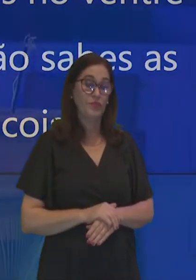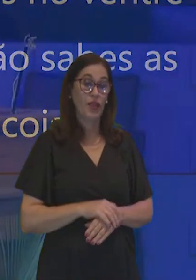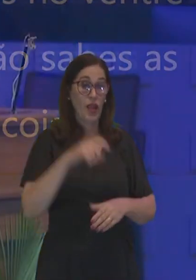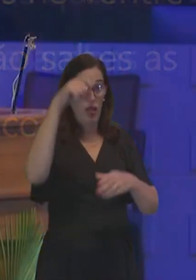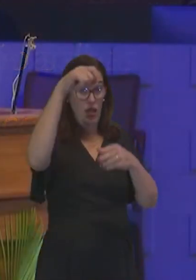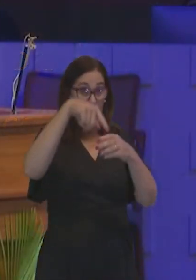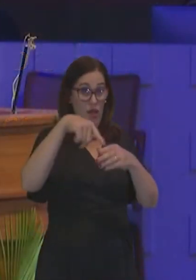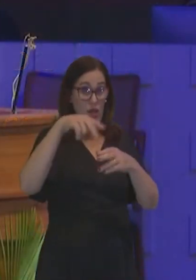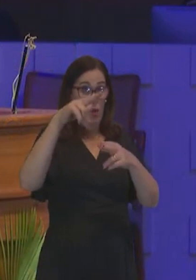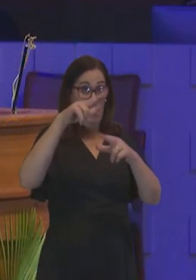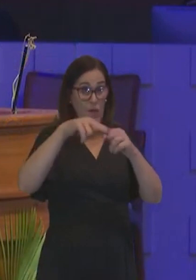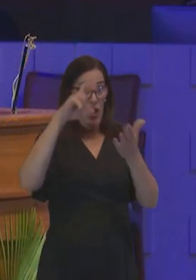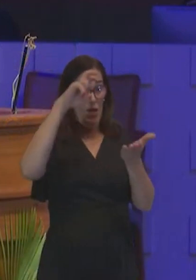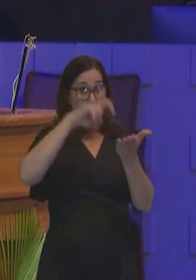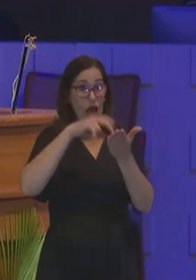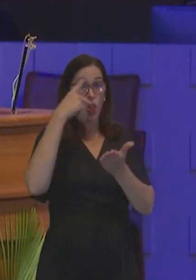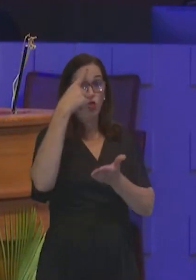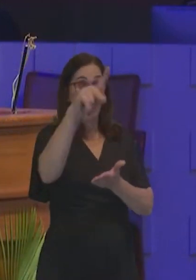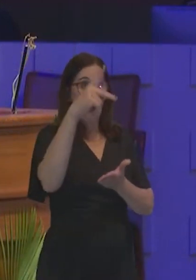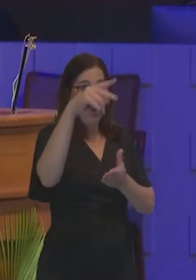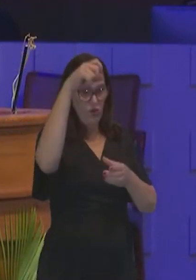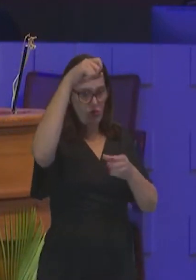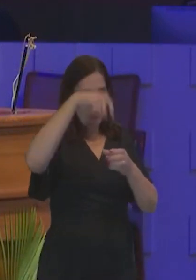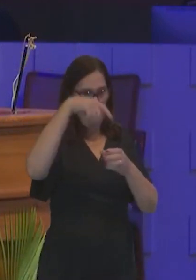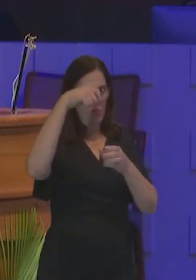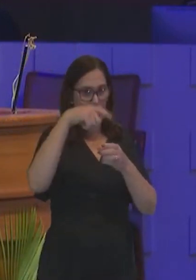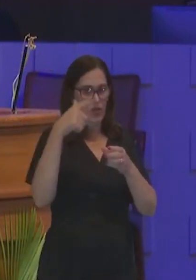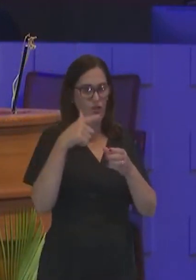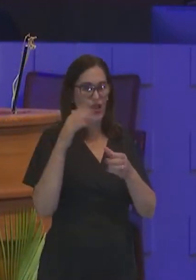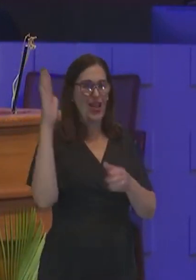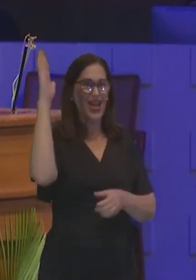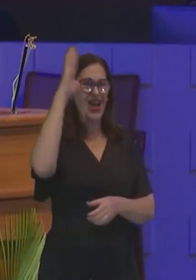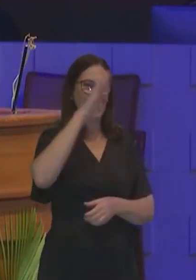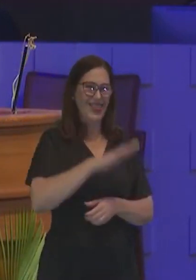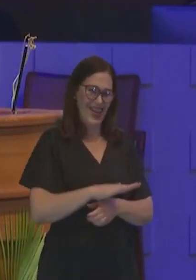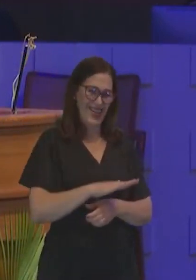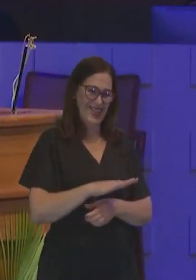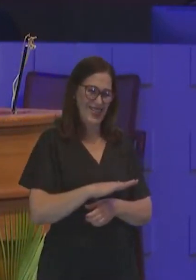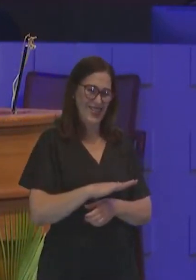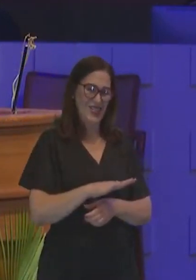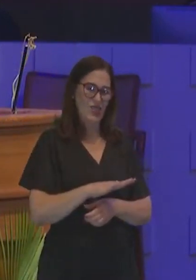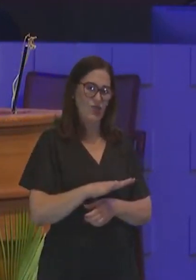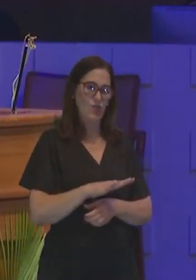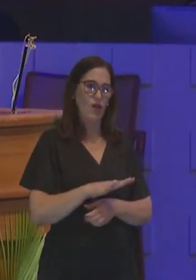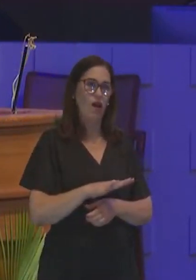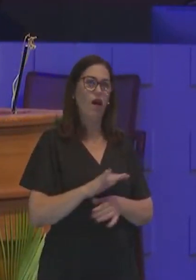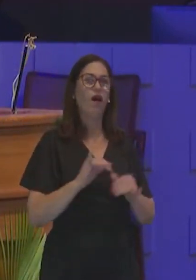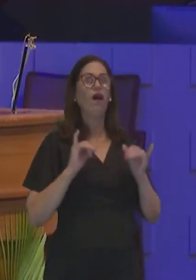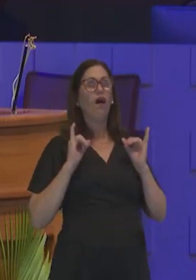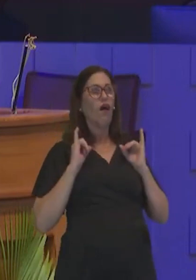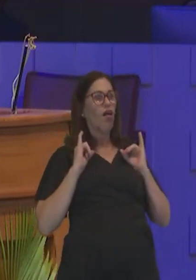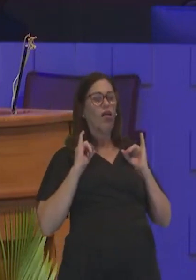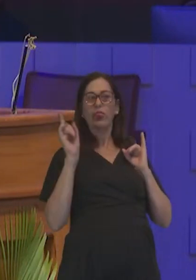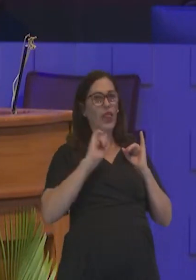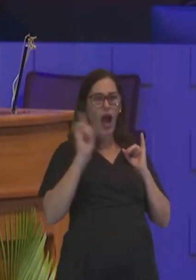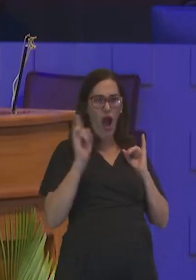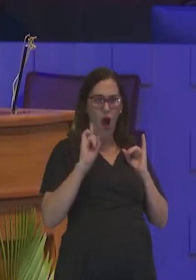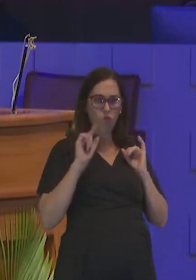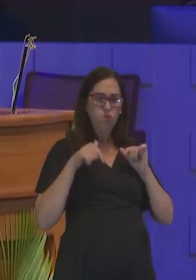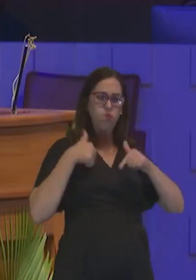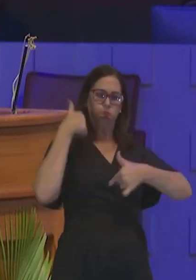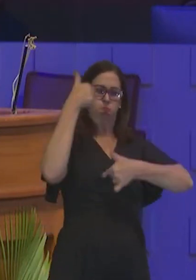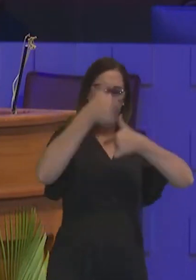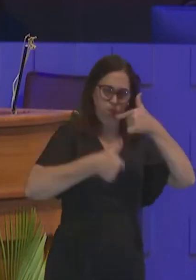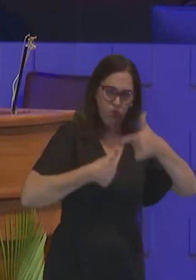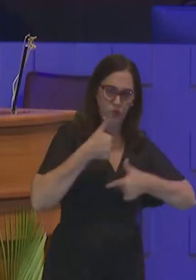Semeia pela manhã a tua semente, e à tarde não repouses a mão, porque